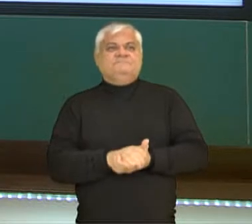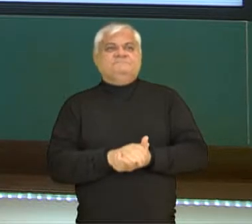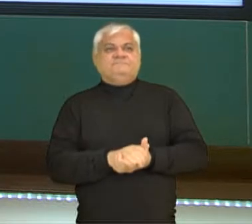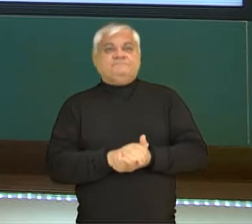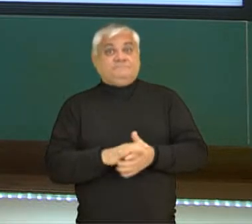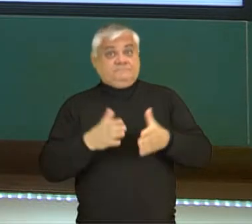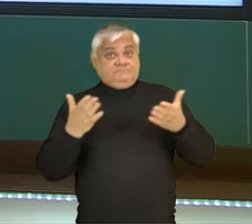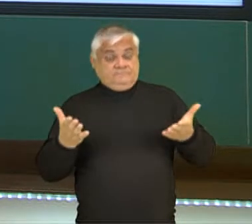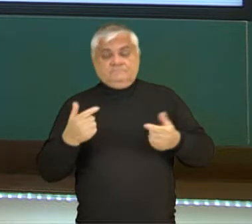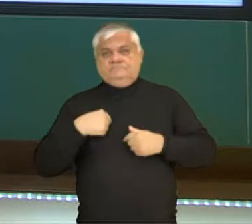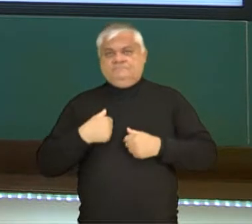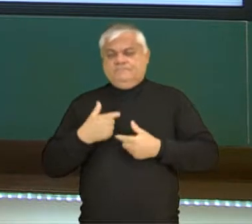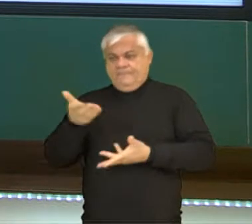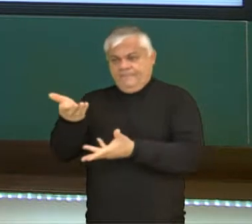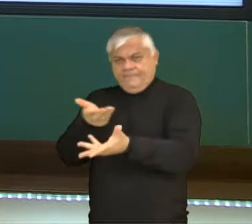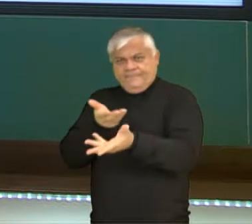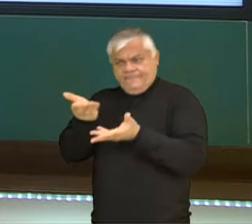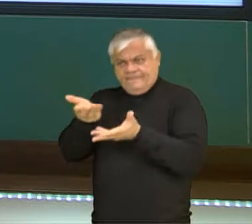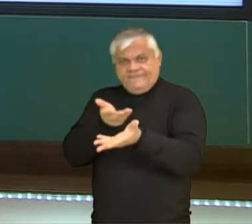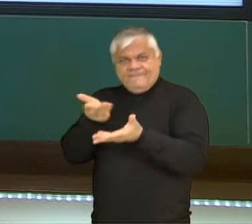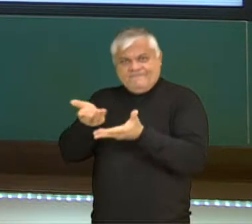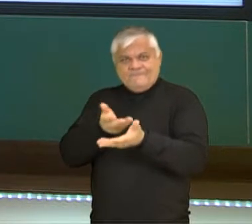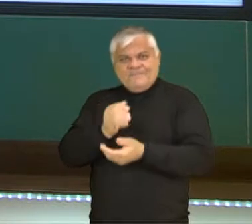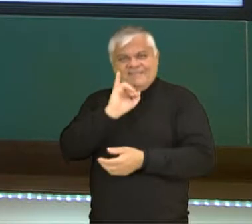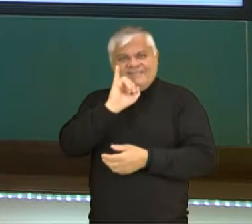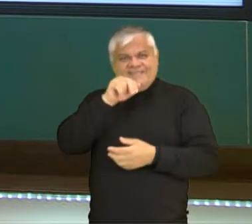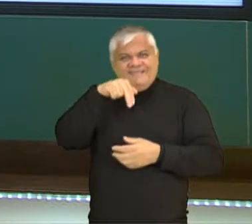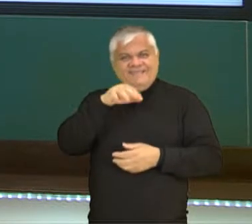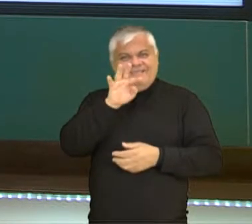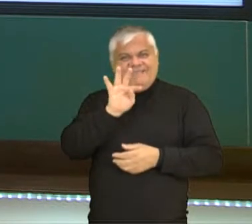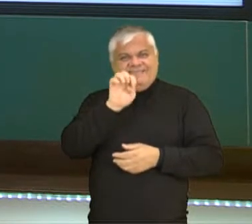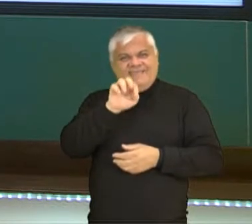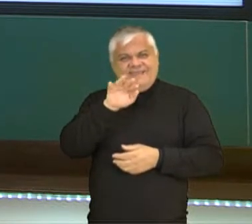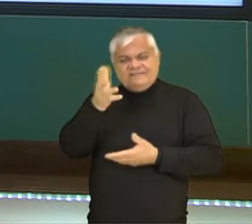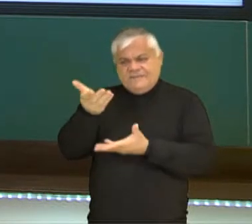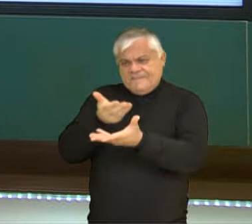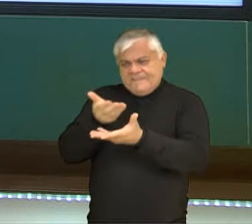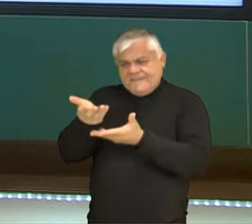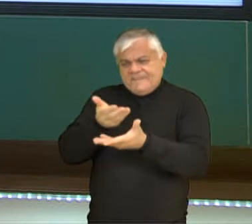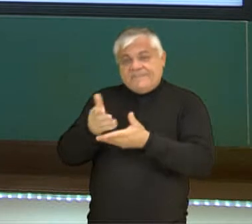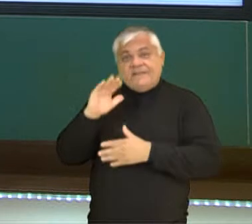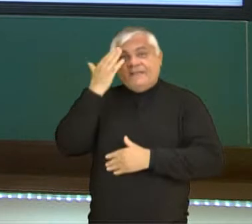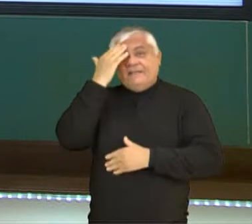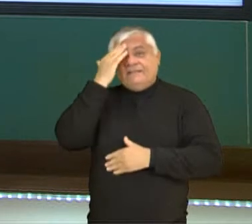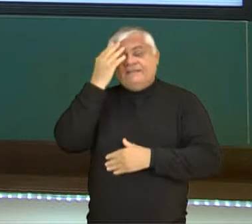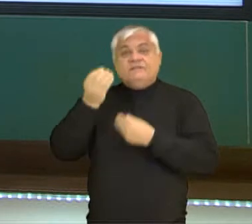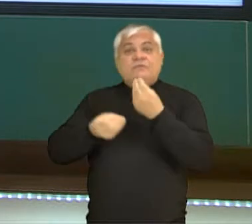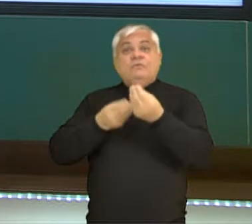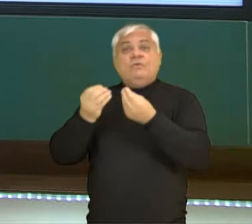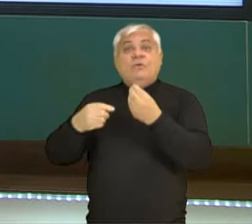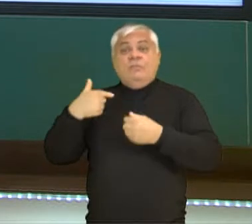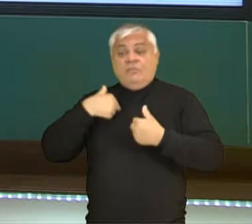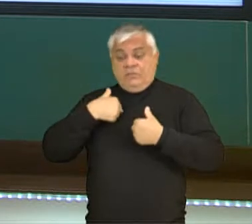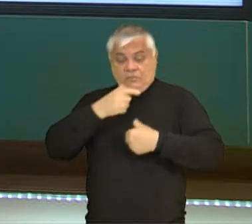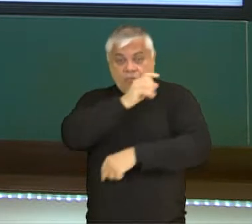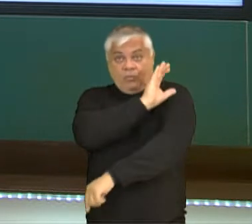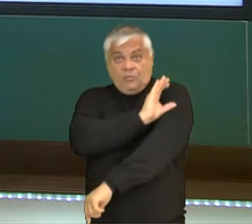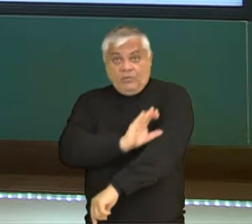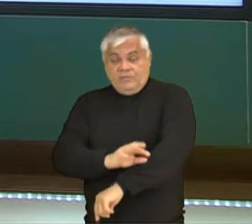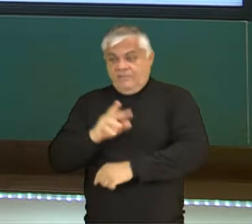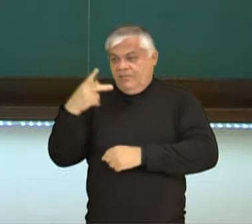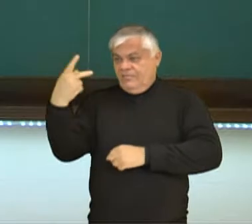dessa interação, nasce, portanto, a importância de entendermos o funcionamento dos nossos comportamentos, né?